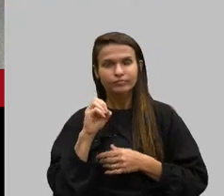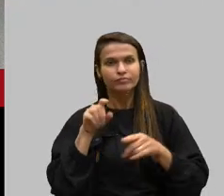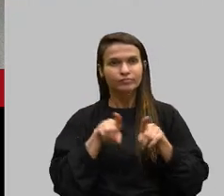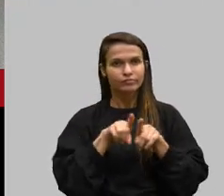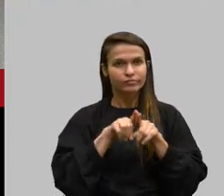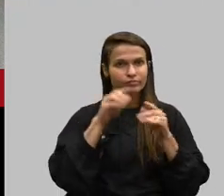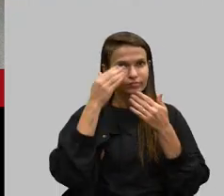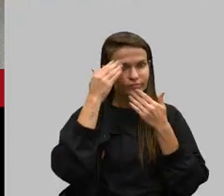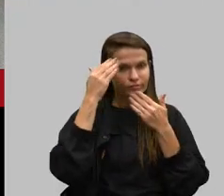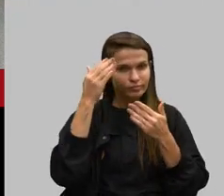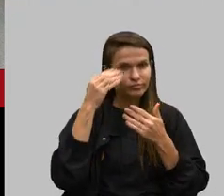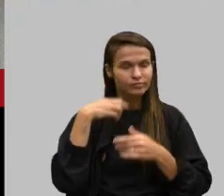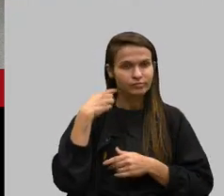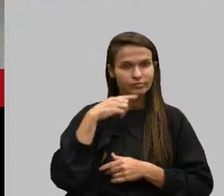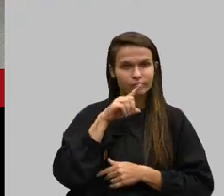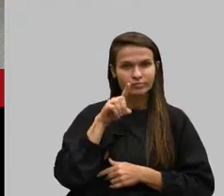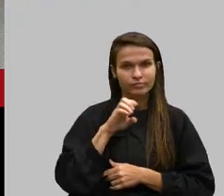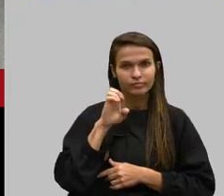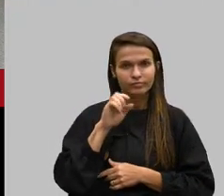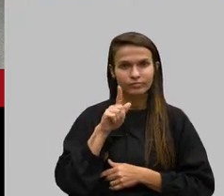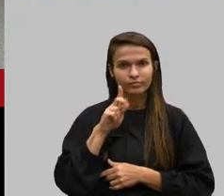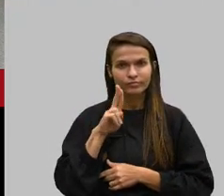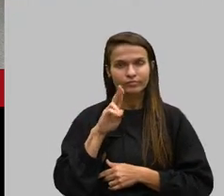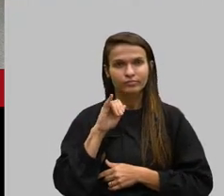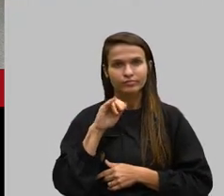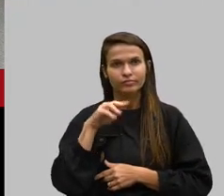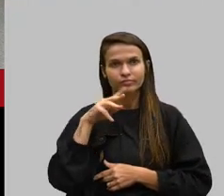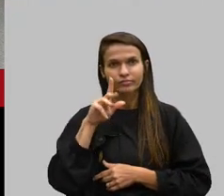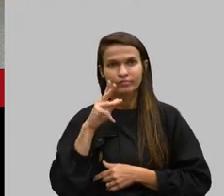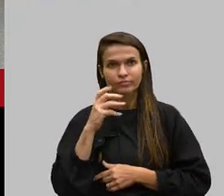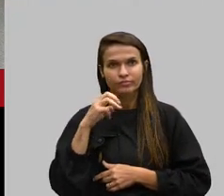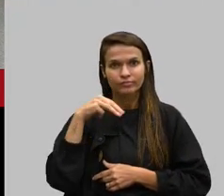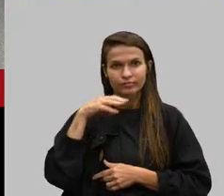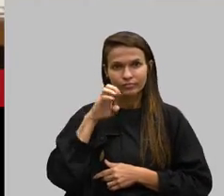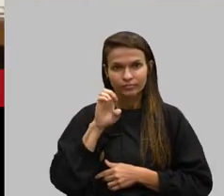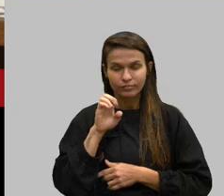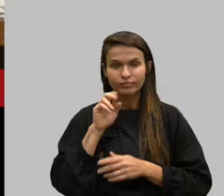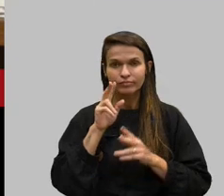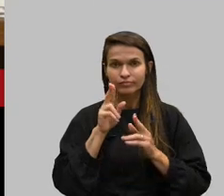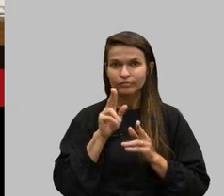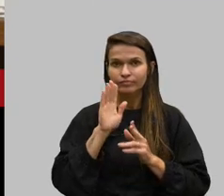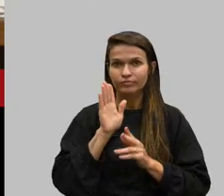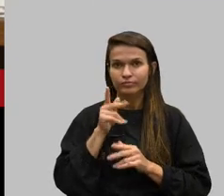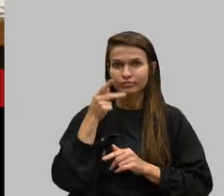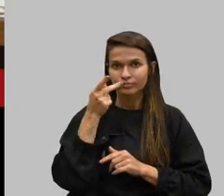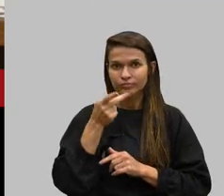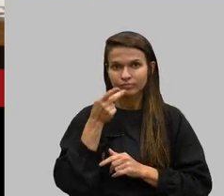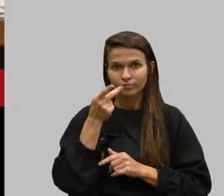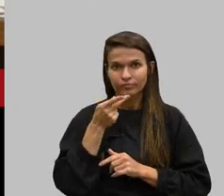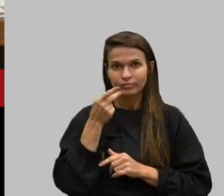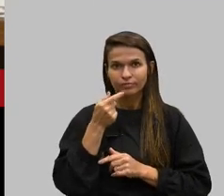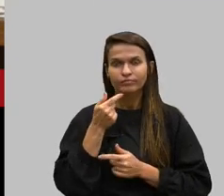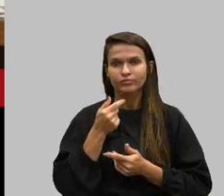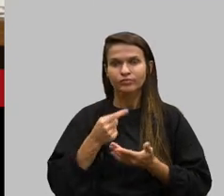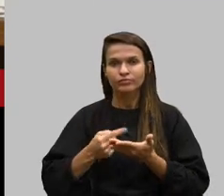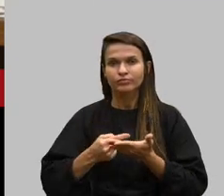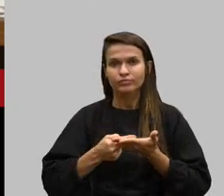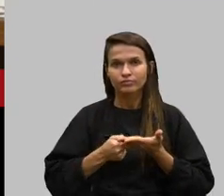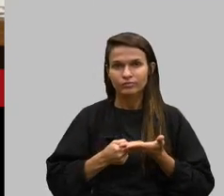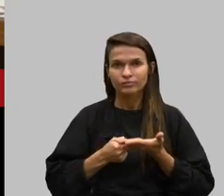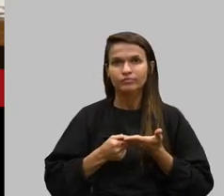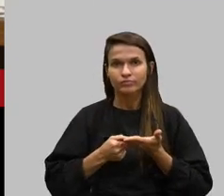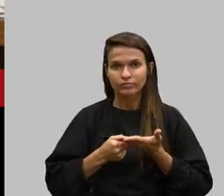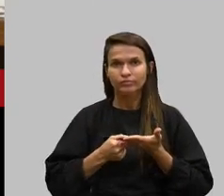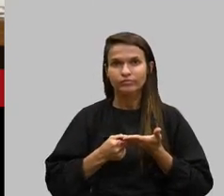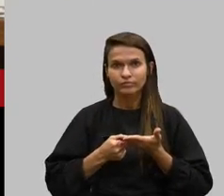Guilherme dizer Deputado que Como eu disse quando me convidaram né me convocaram